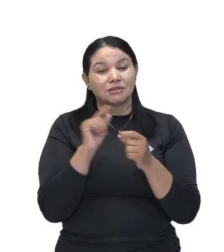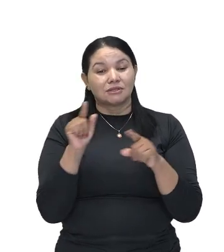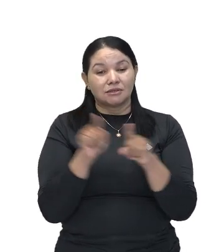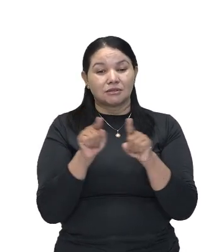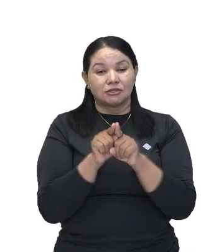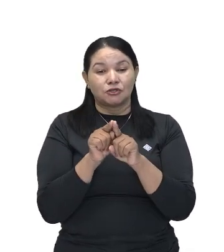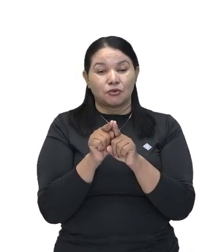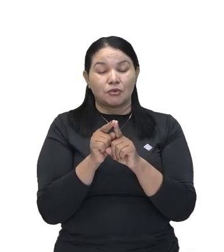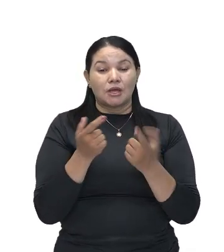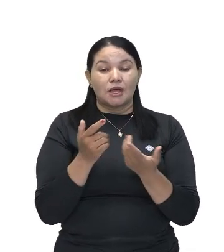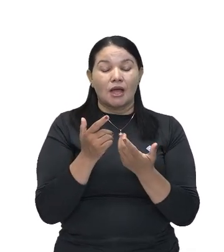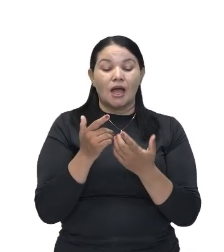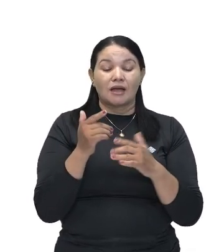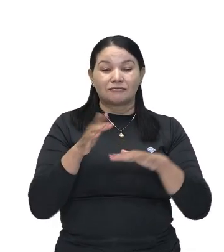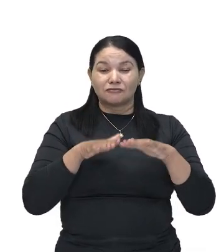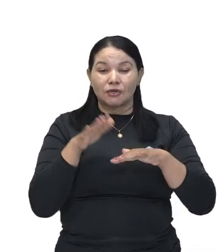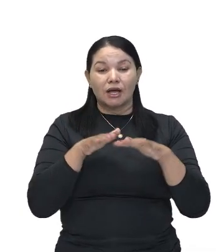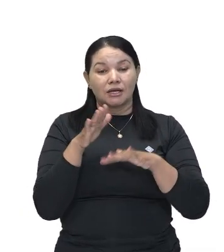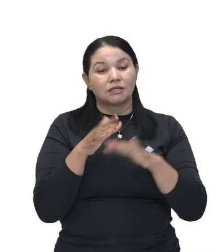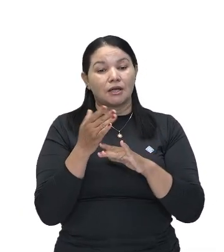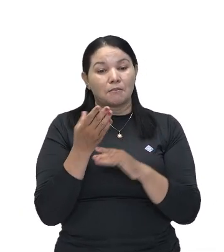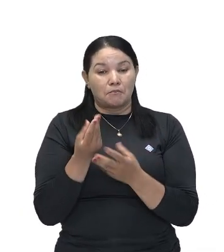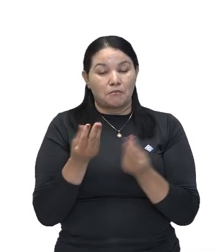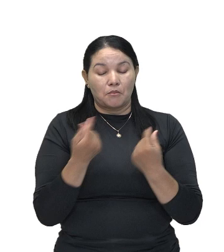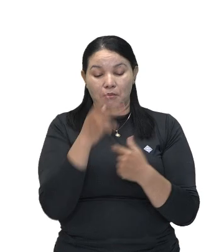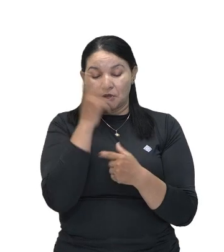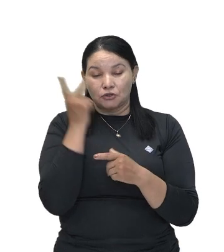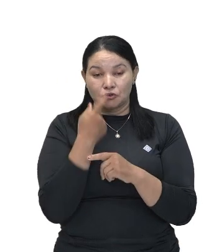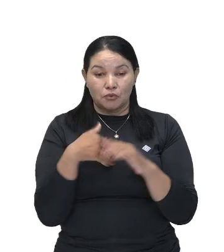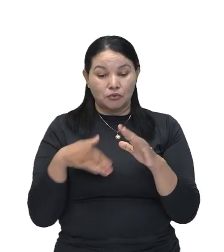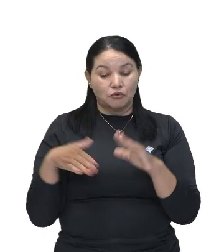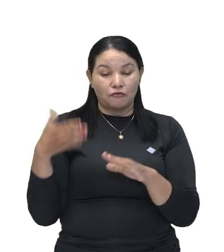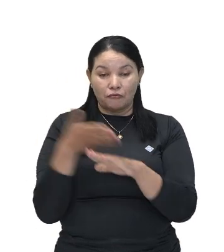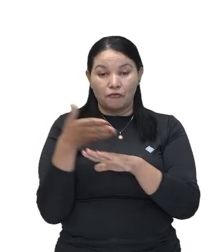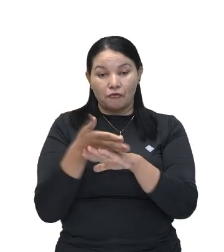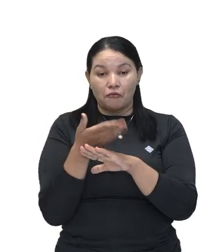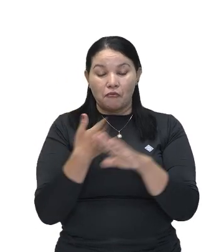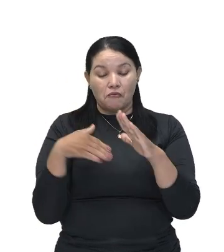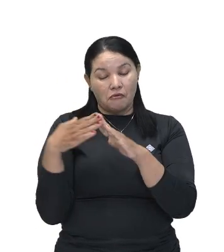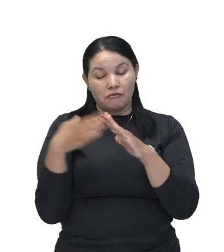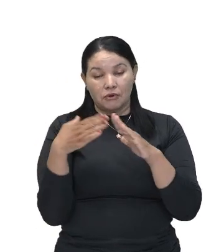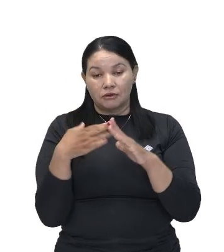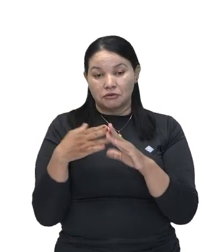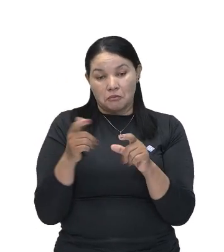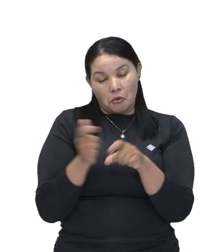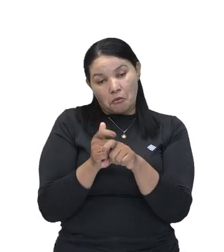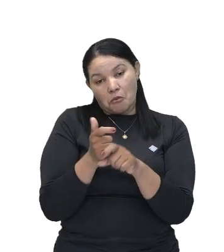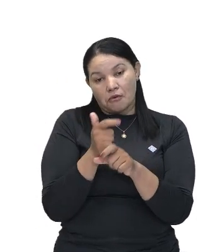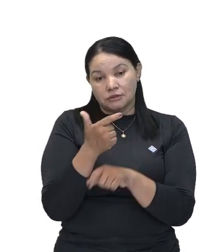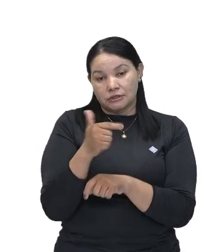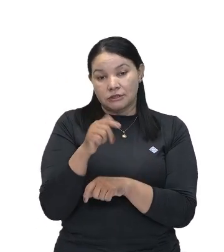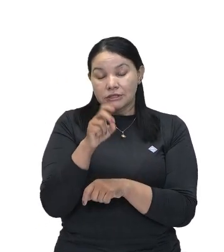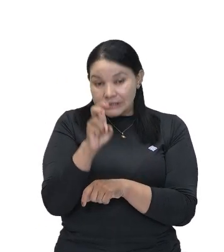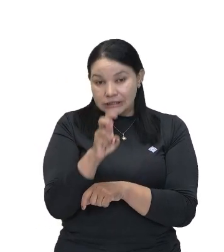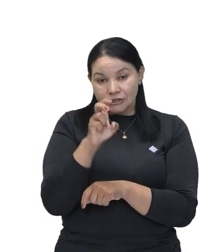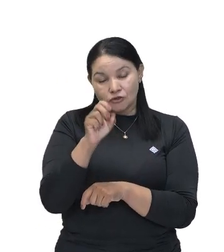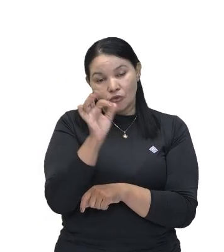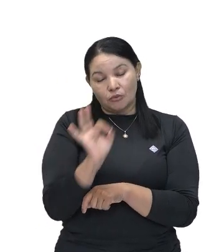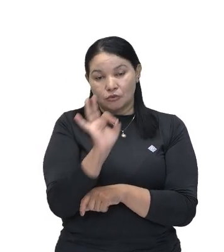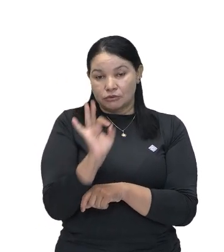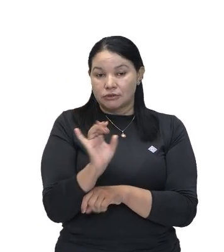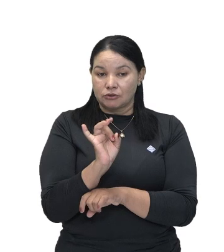questão da ocupação na Patagônia. Então, 5% da população do país está aí ocupando